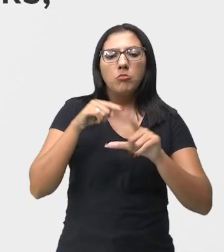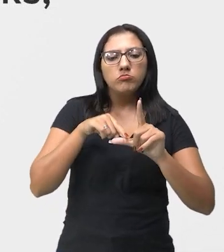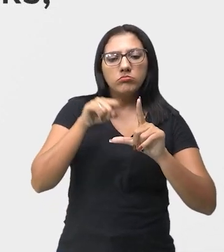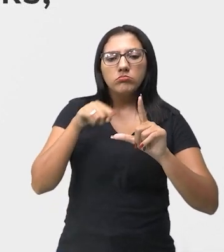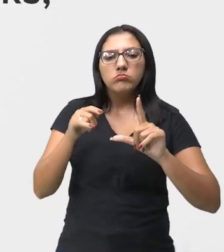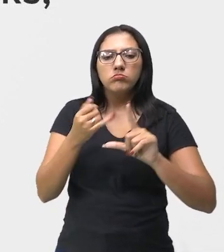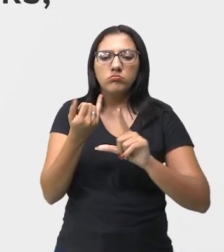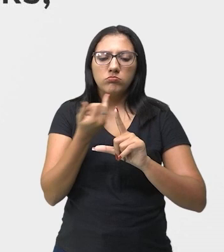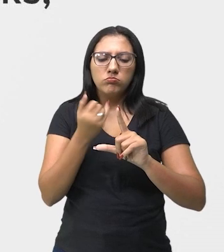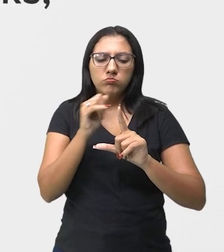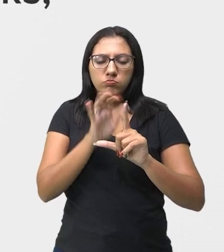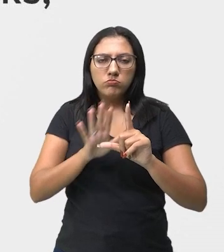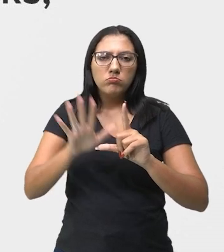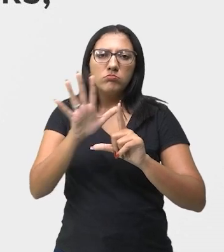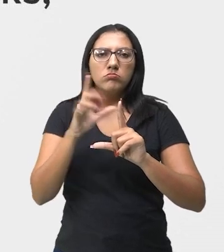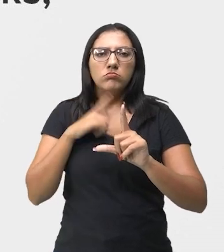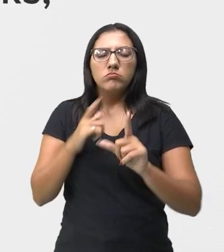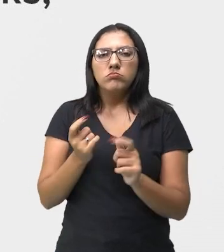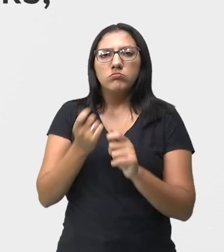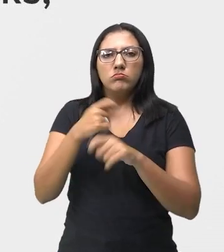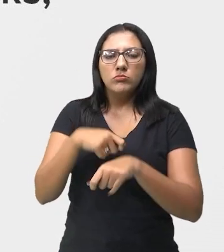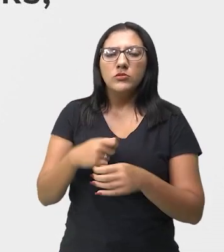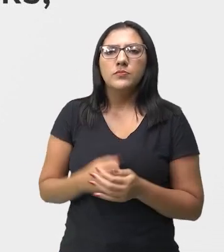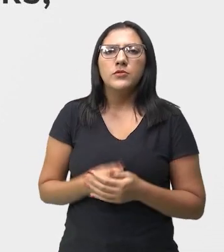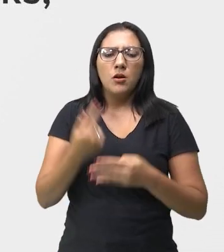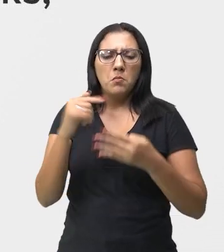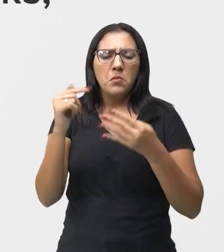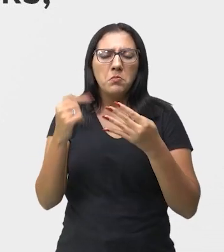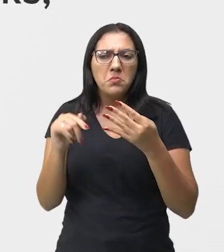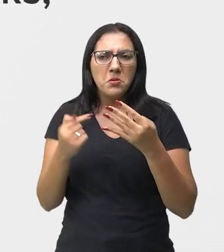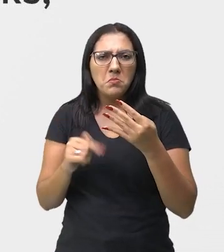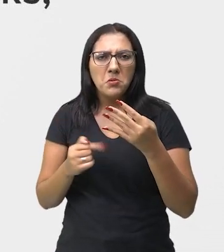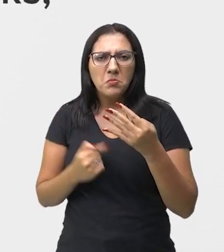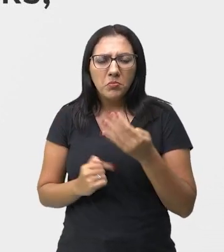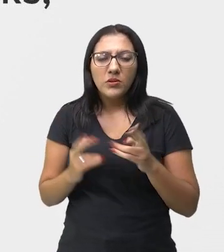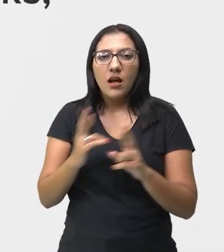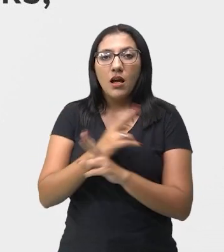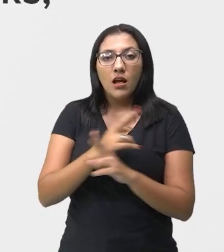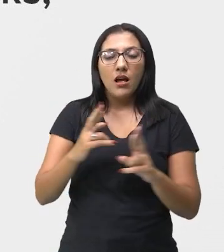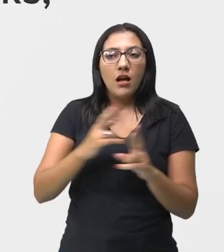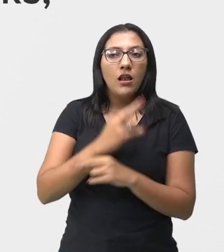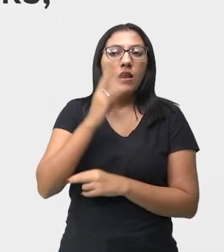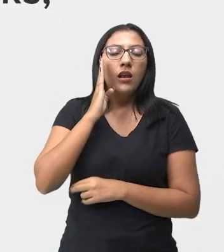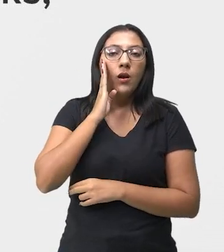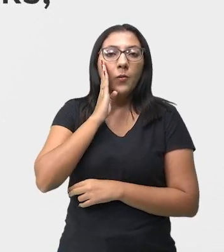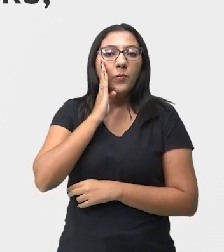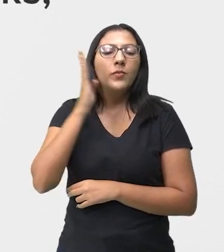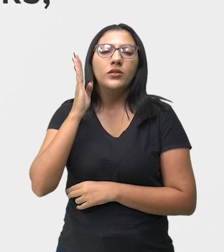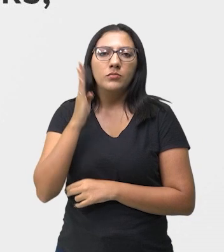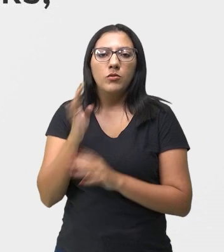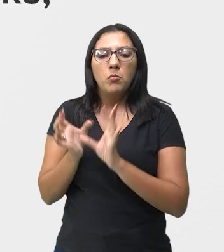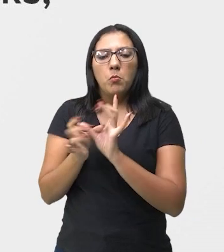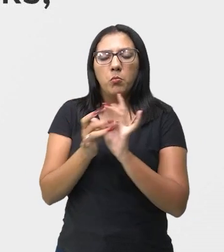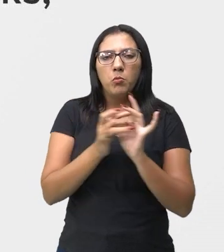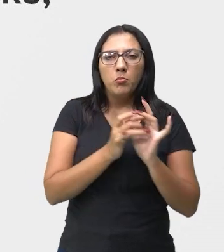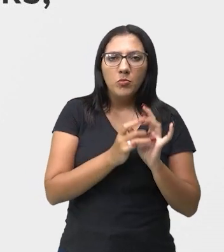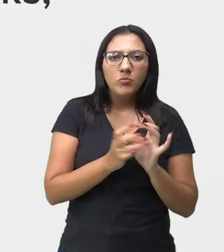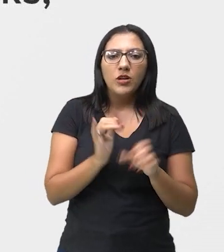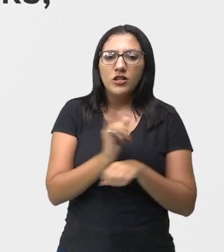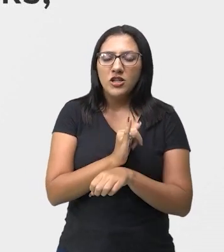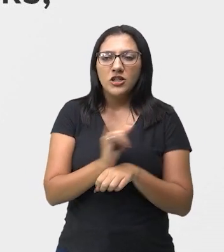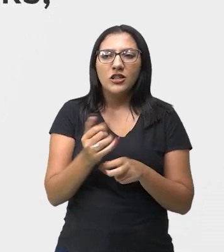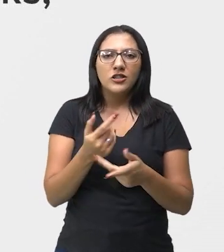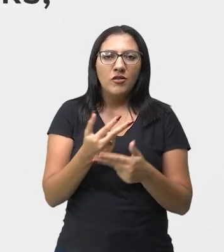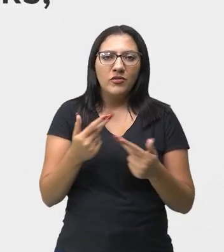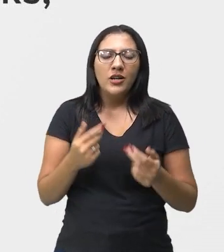de diferentes linguagens, então a gente vai fazer um experimento rapidinho aqui com vocês, não